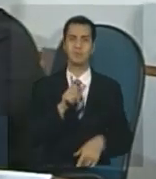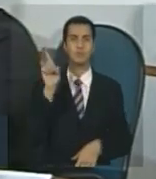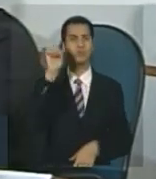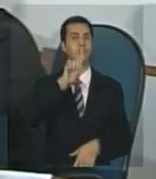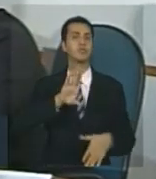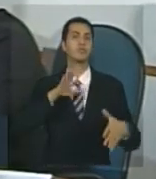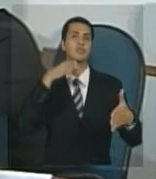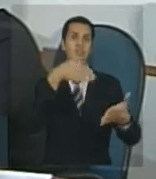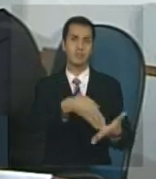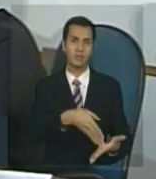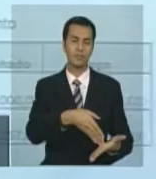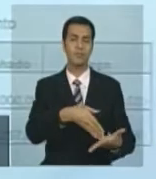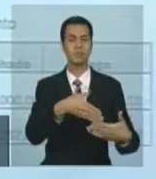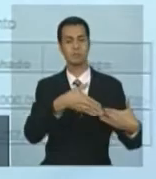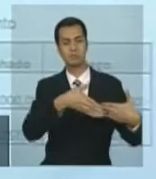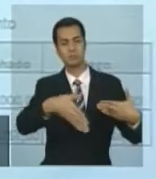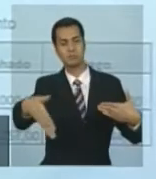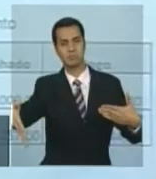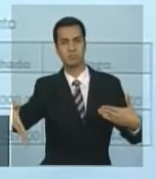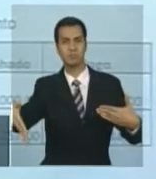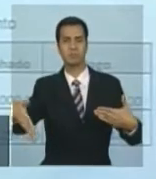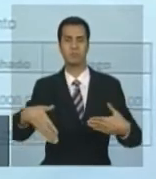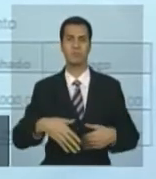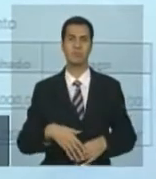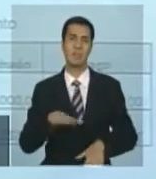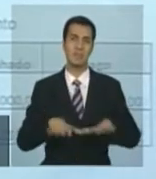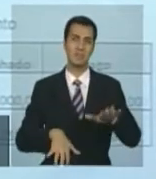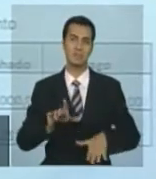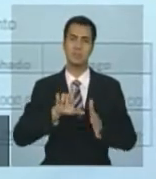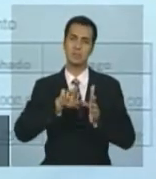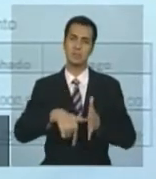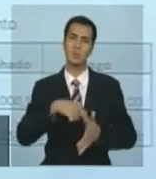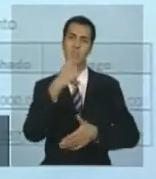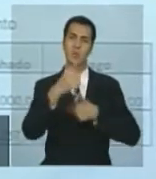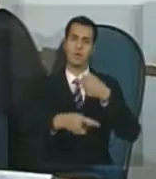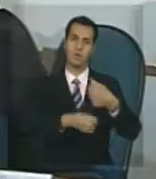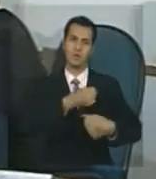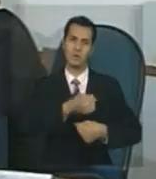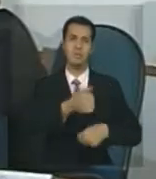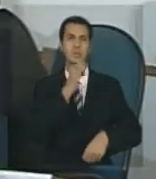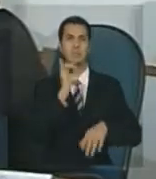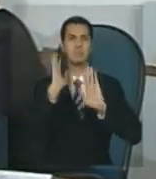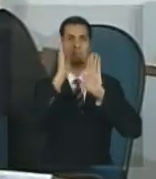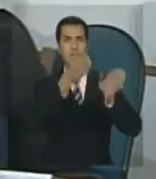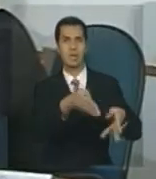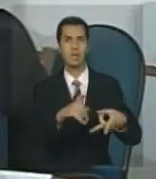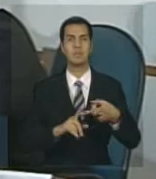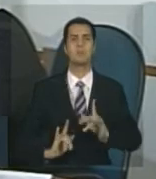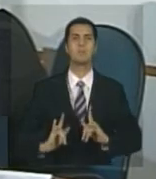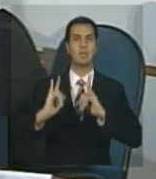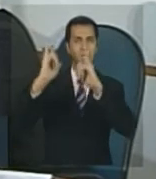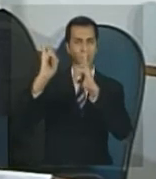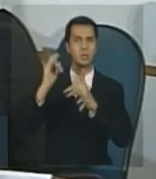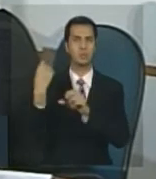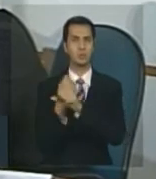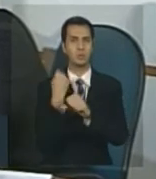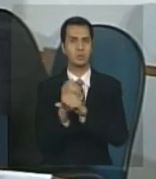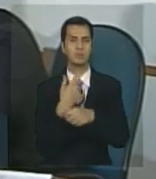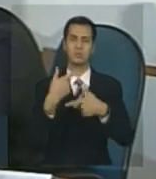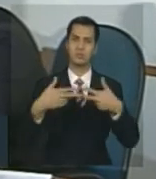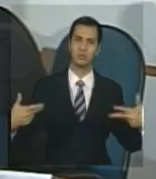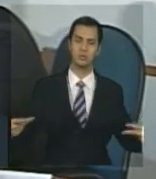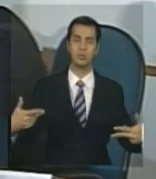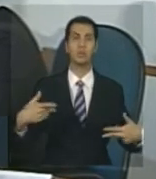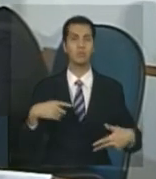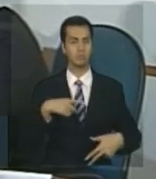de execução, que excedem há mais de um ano. Estradas, prédios, seja por